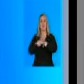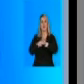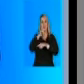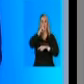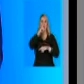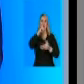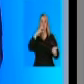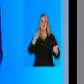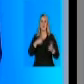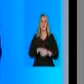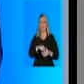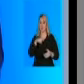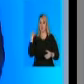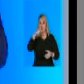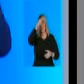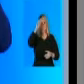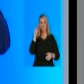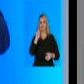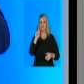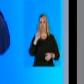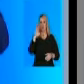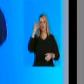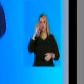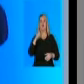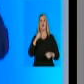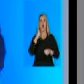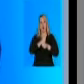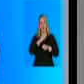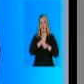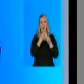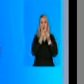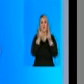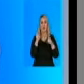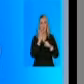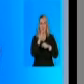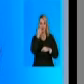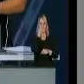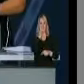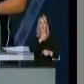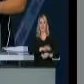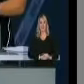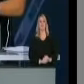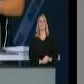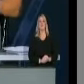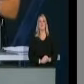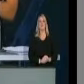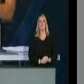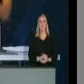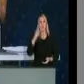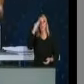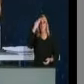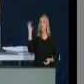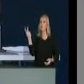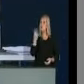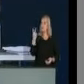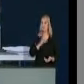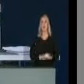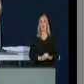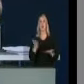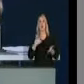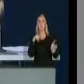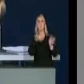pessoas. Na nossa Prefeitura isso não vai acontecer. Obras com qualidade para proteger você. Obrigada aos dois. Então, agora vamos a